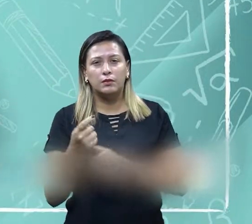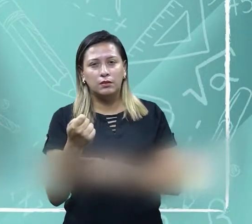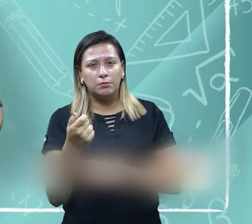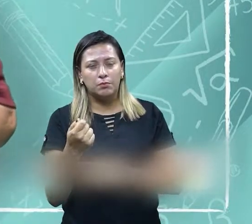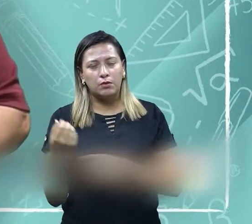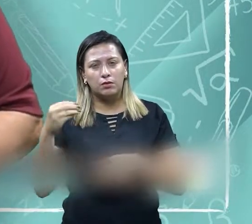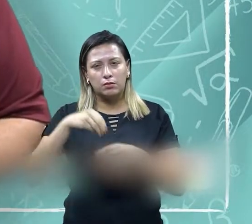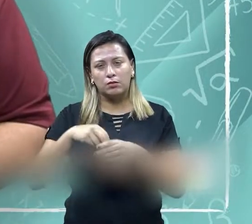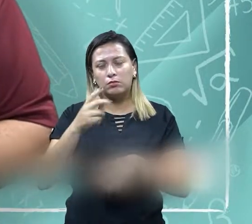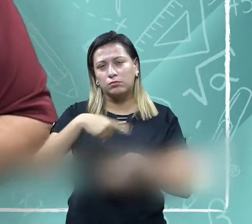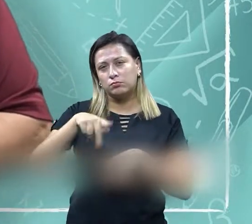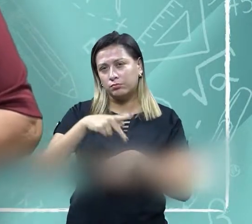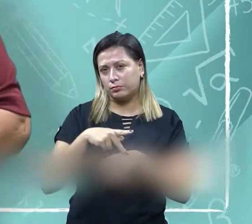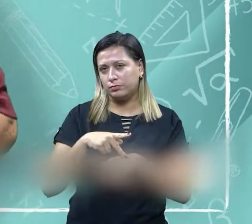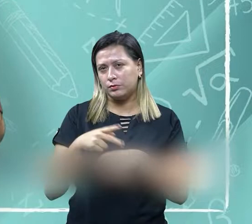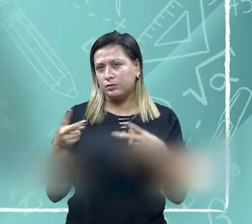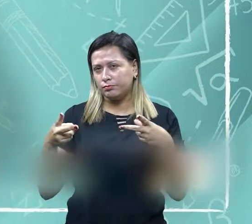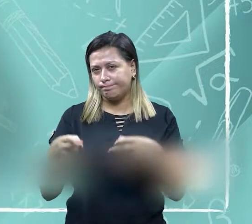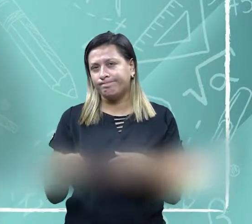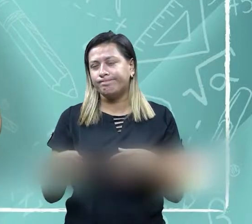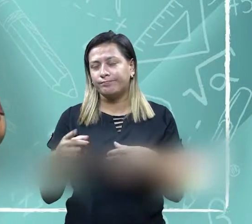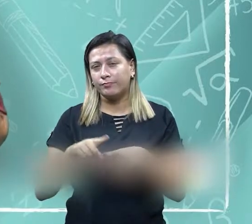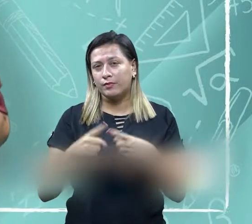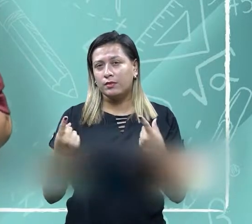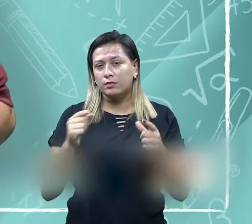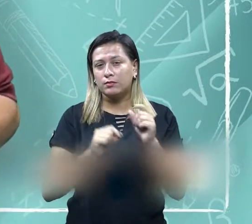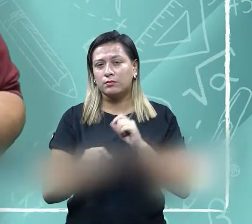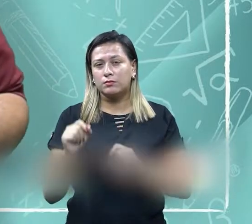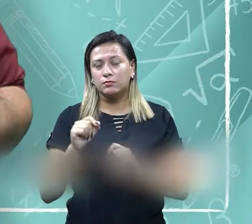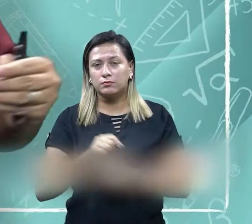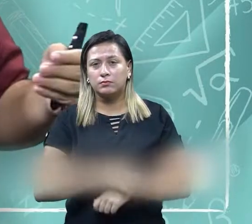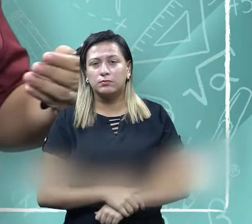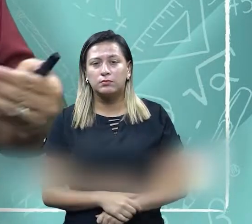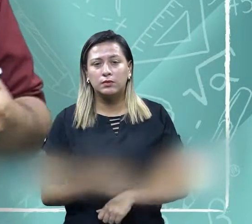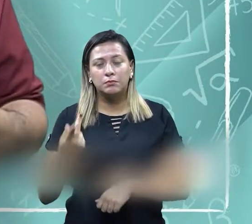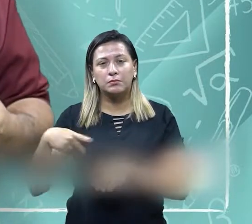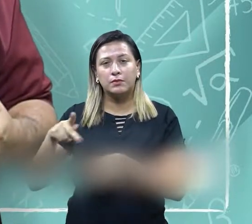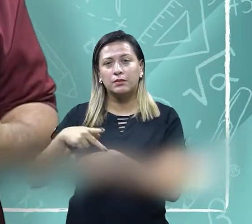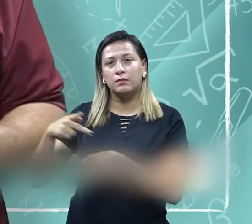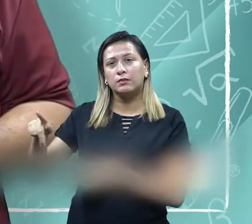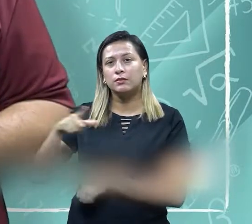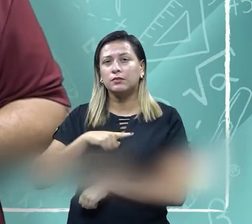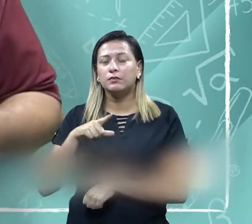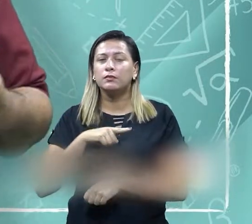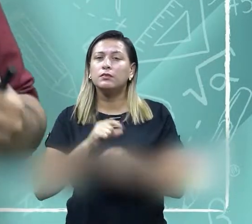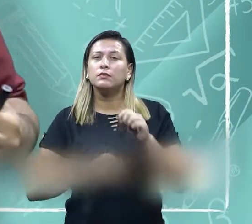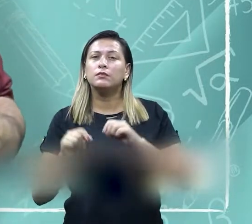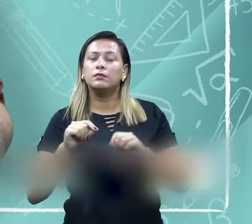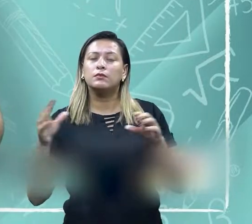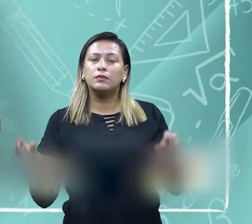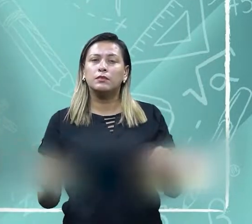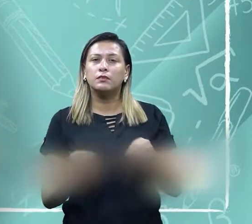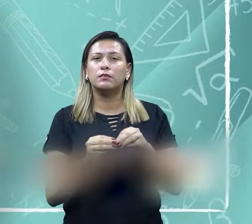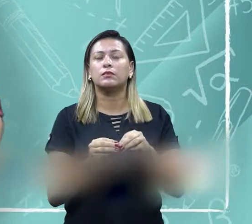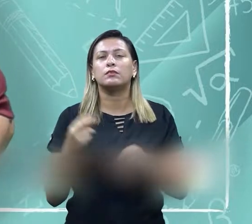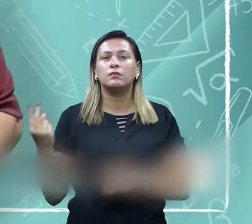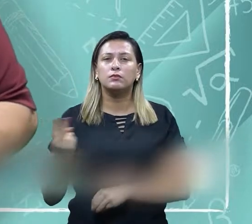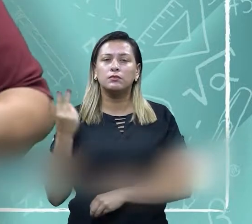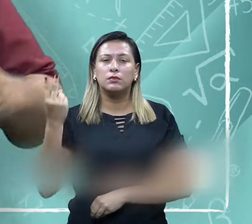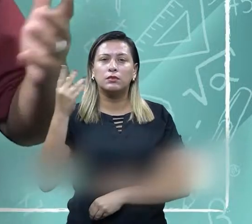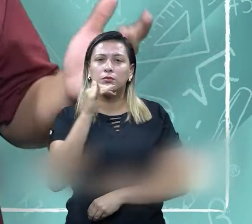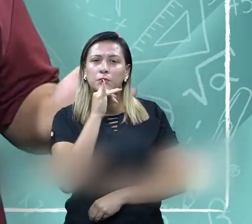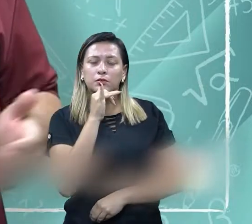ou unificada, tá certo? Somente em países que existe uma integralização monetária. Por